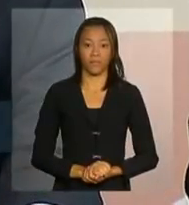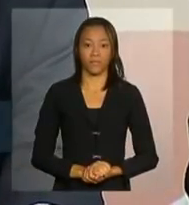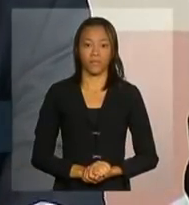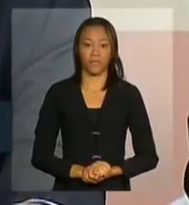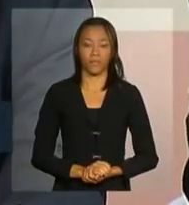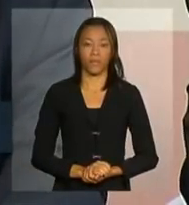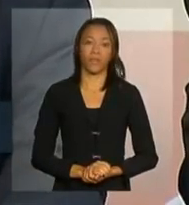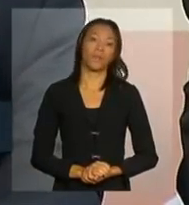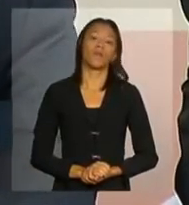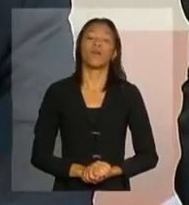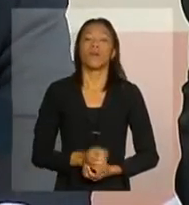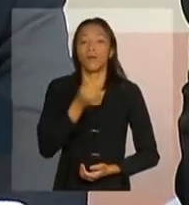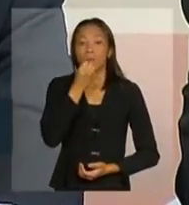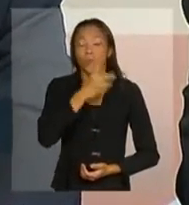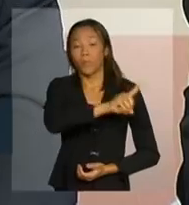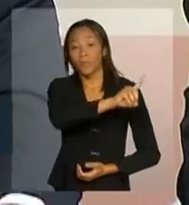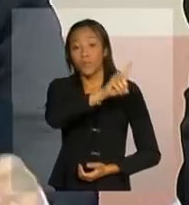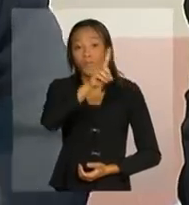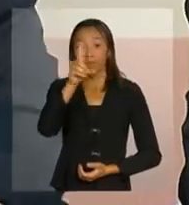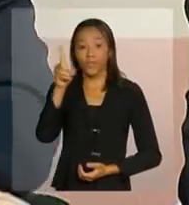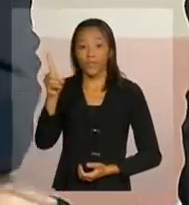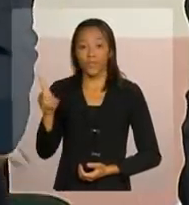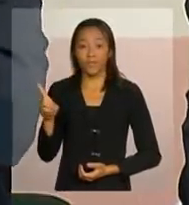Queria dar um bom dia.